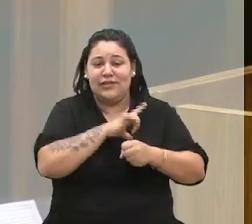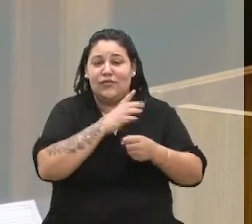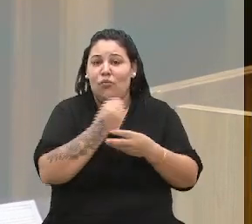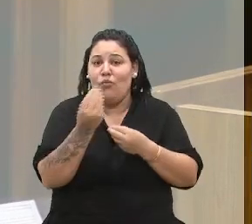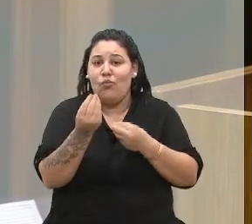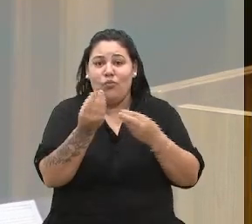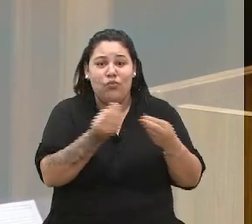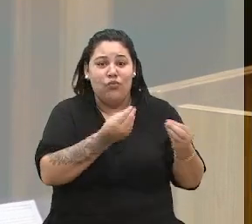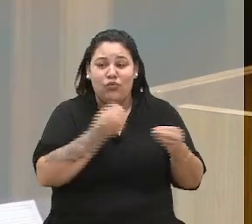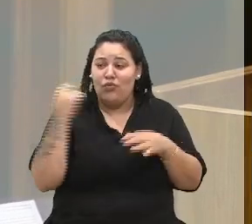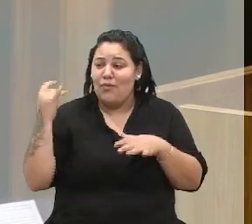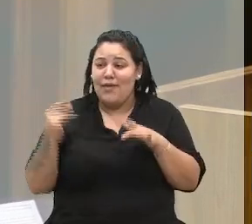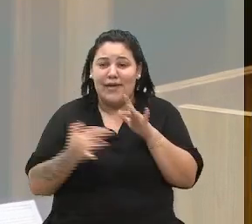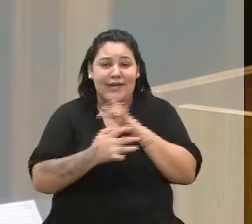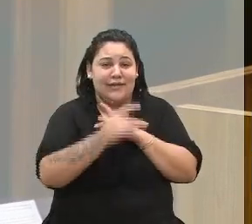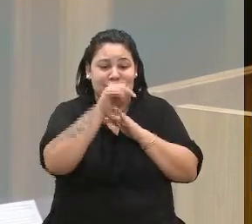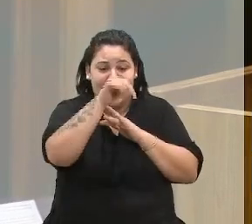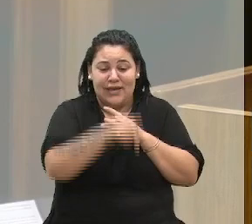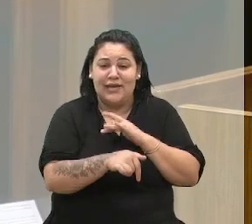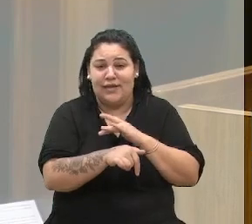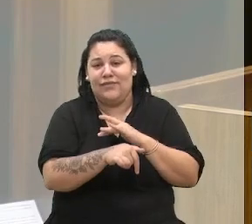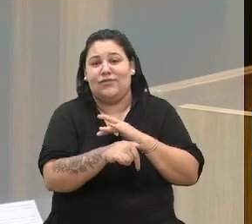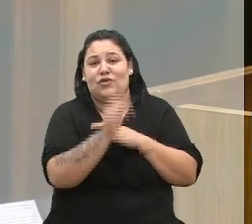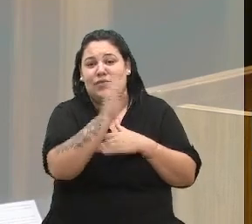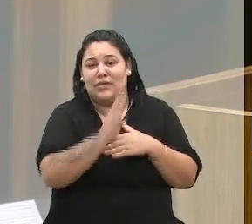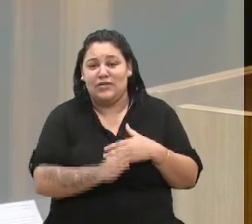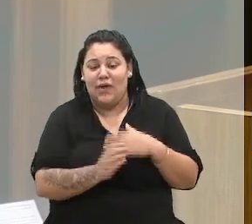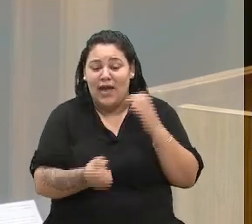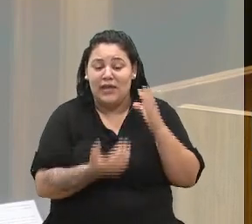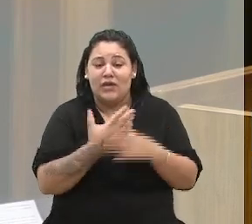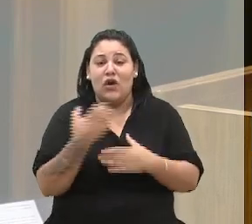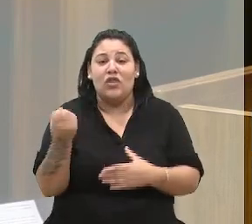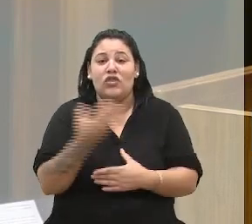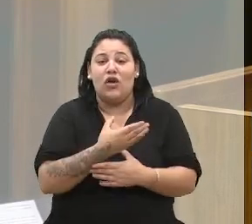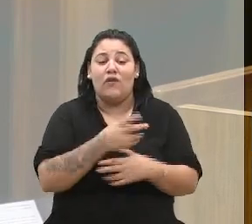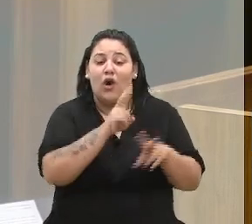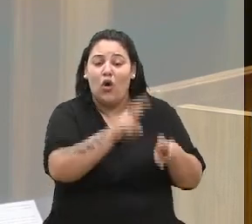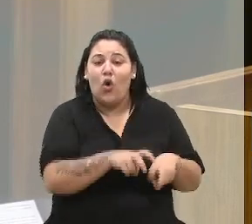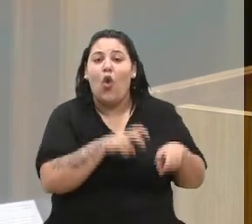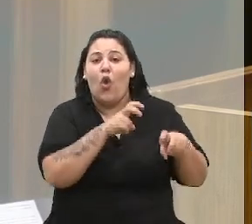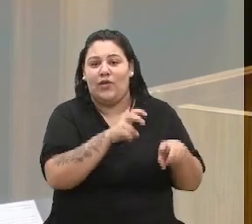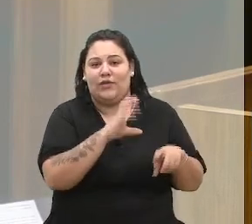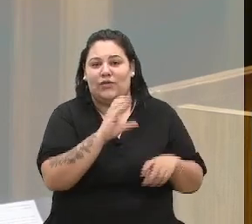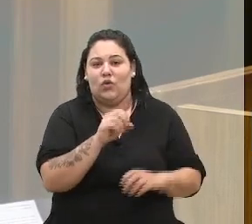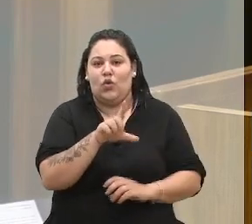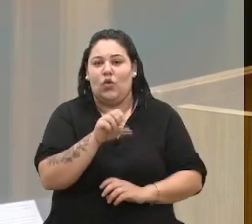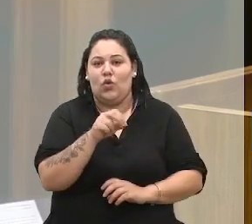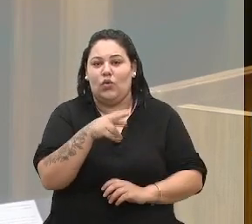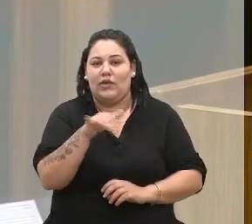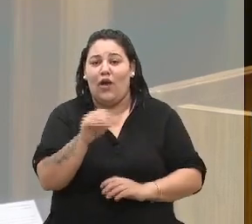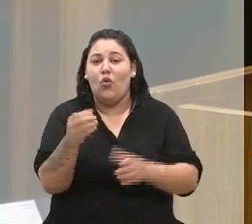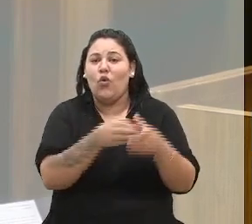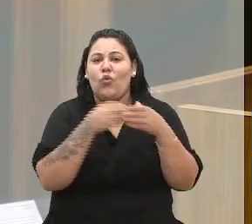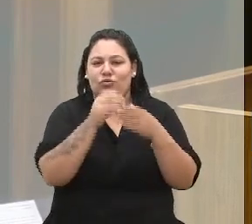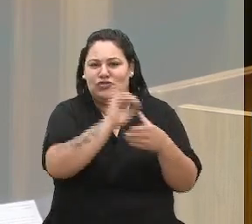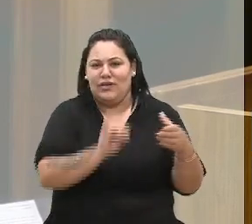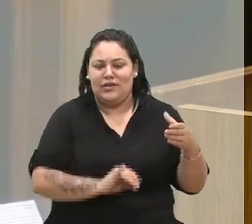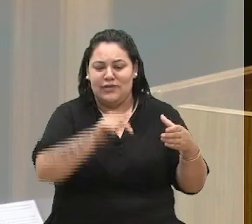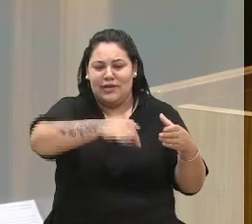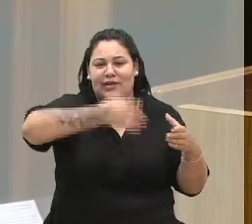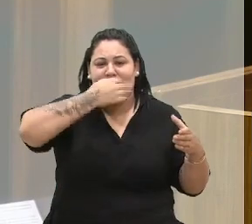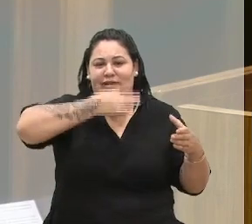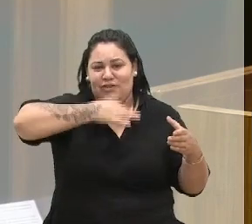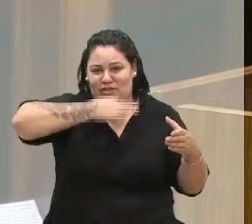o governo criou a nova colônia italiana em Caxias do Sul. Nestas regiões, os